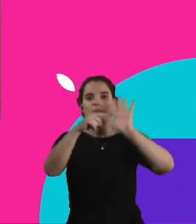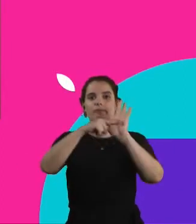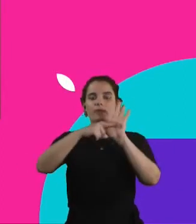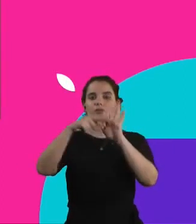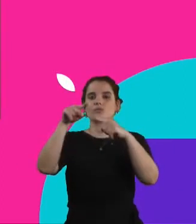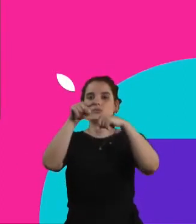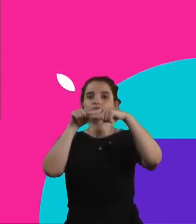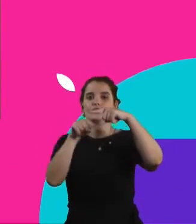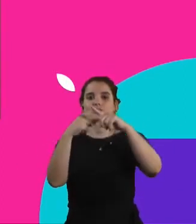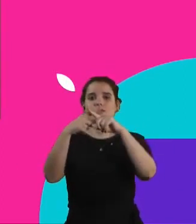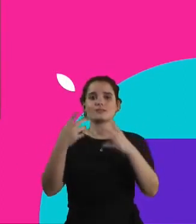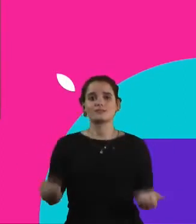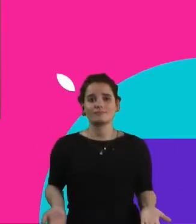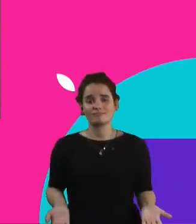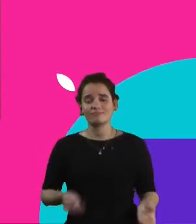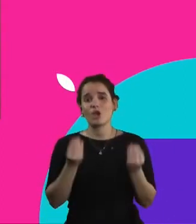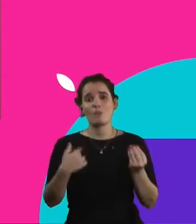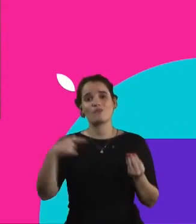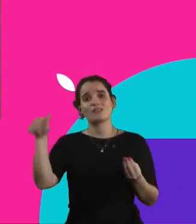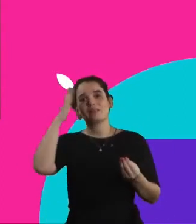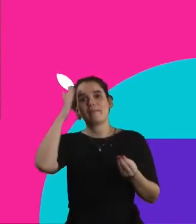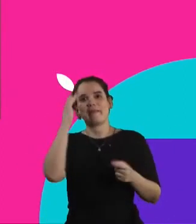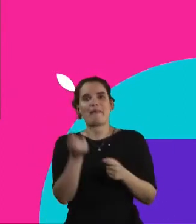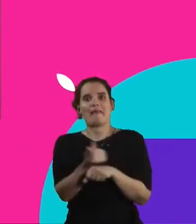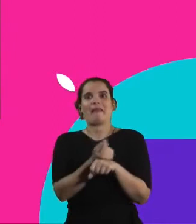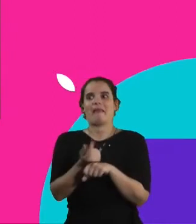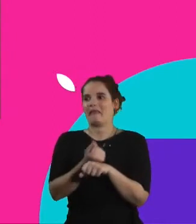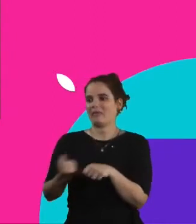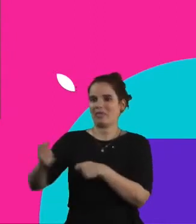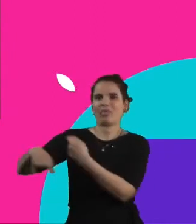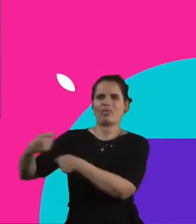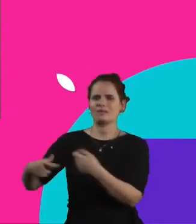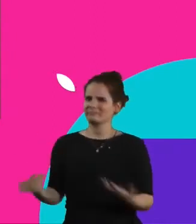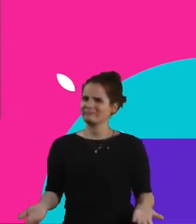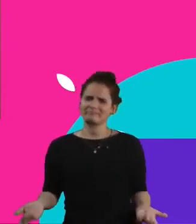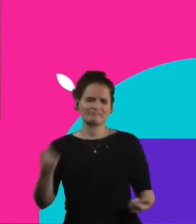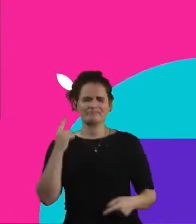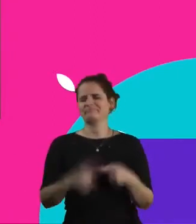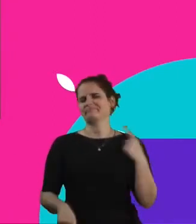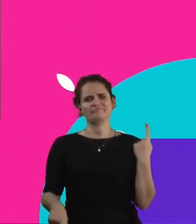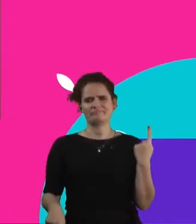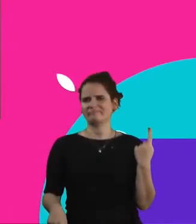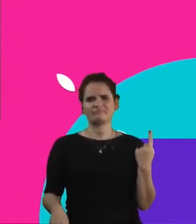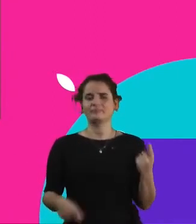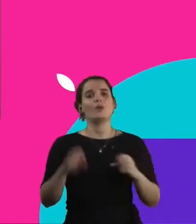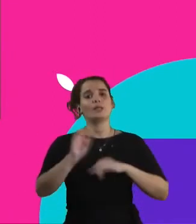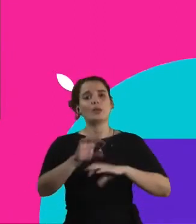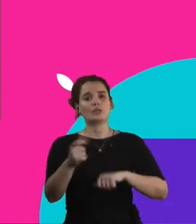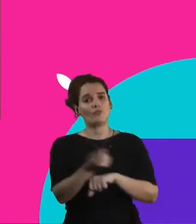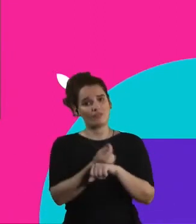matemáticas? E daí, não faz sentido esses influencers, educadores